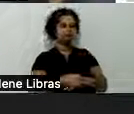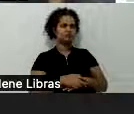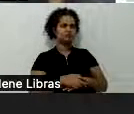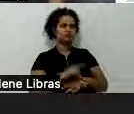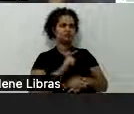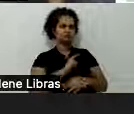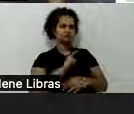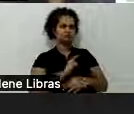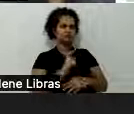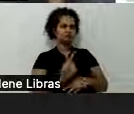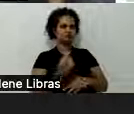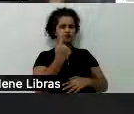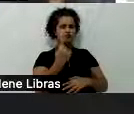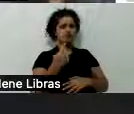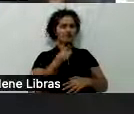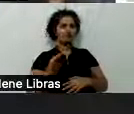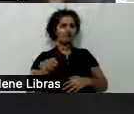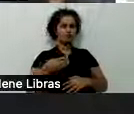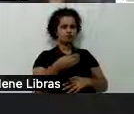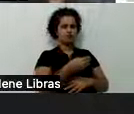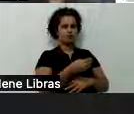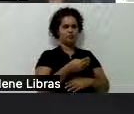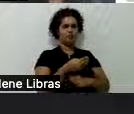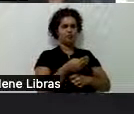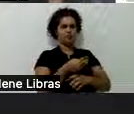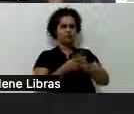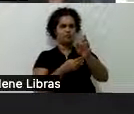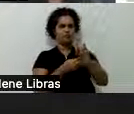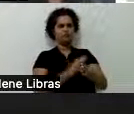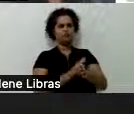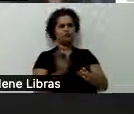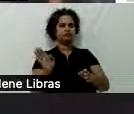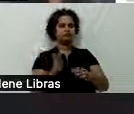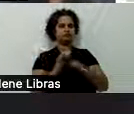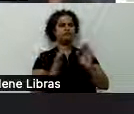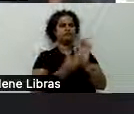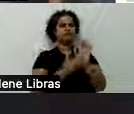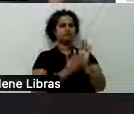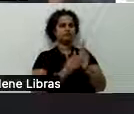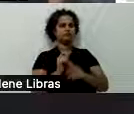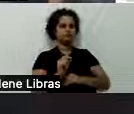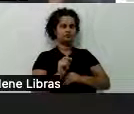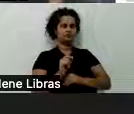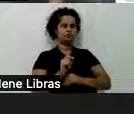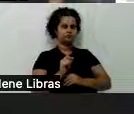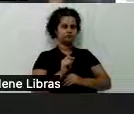cruzamento na Tijuca, um bairro da Zona Norte do Rio, para propor uma intervenção piloto,